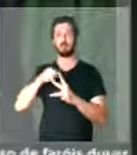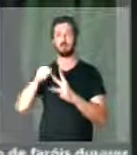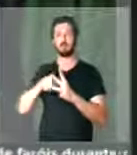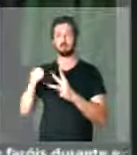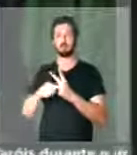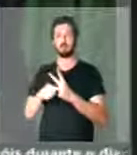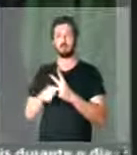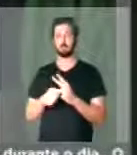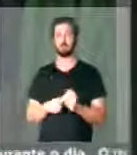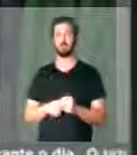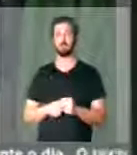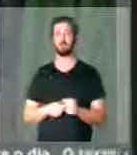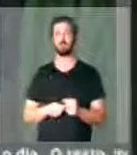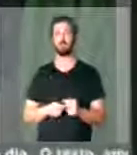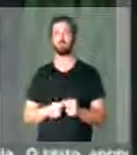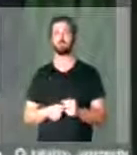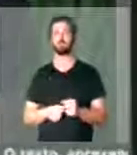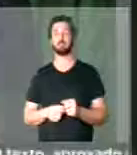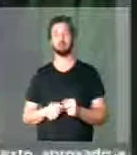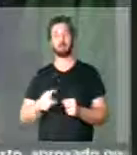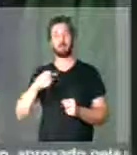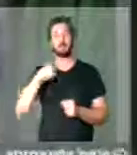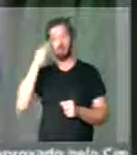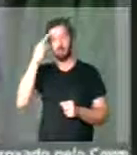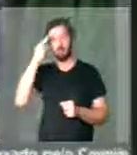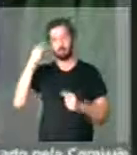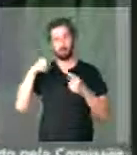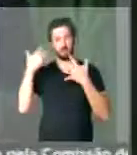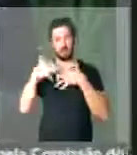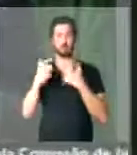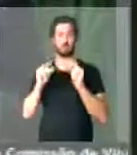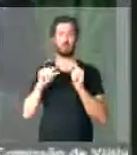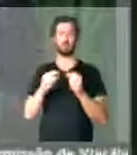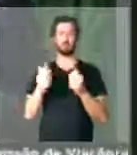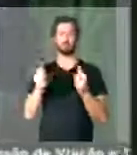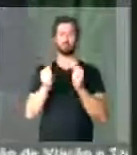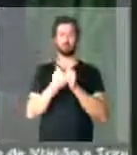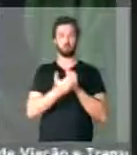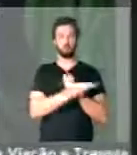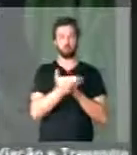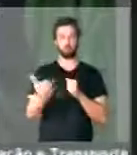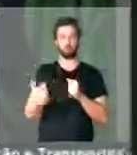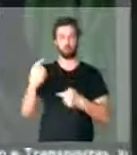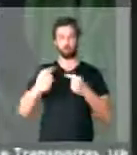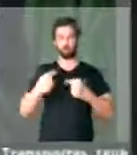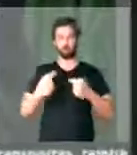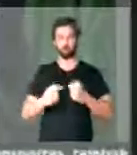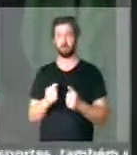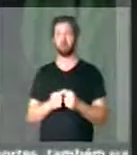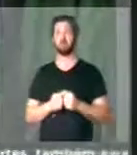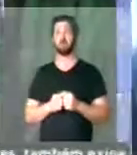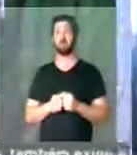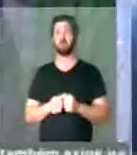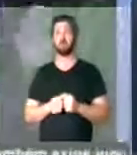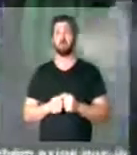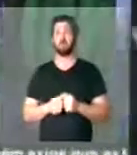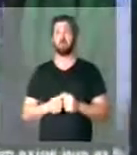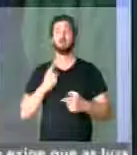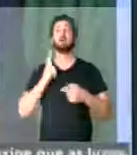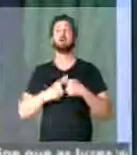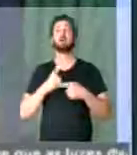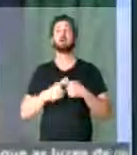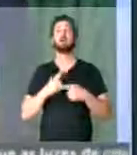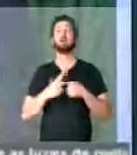gestação a reflexão que trago hoje senhor presidente senhoras e senhores deputados porque